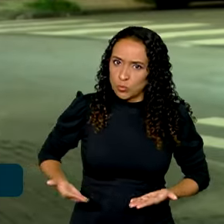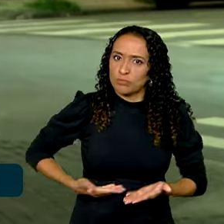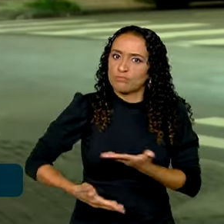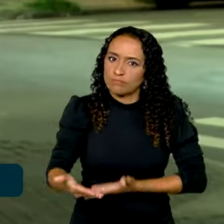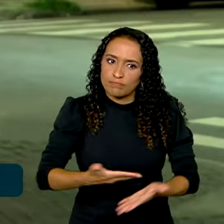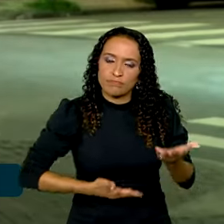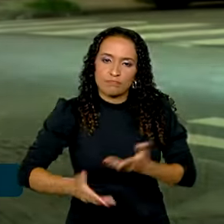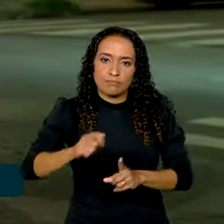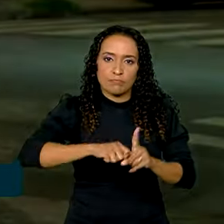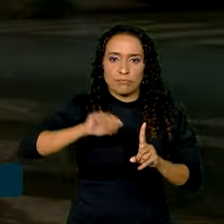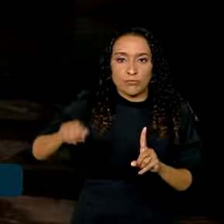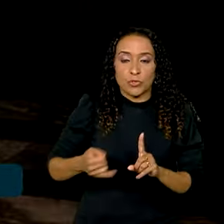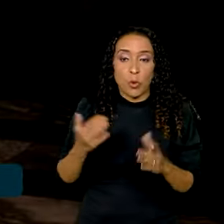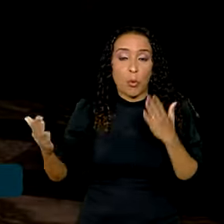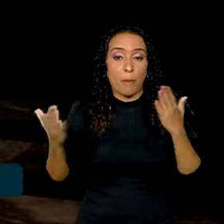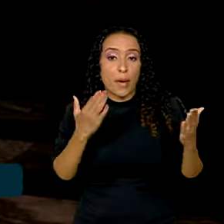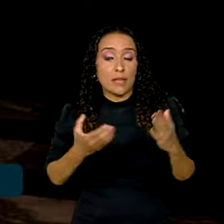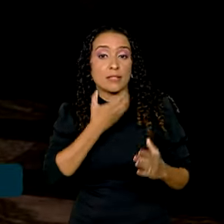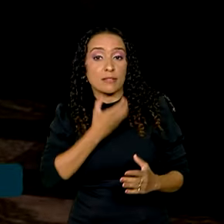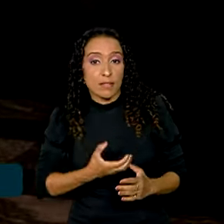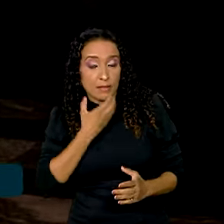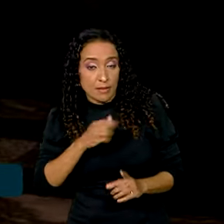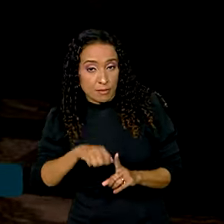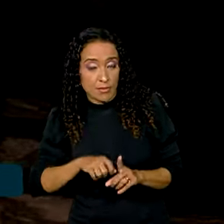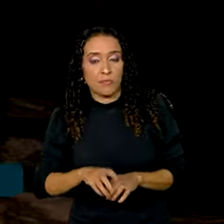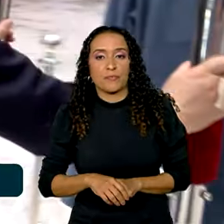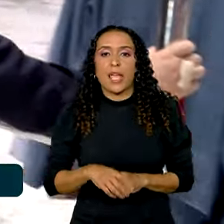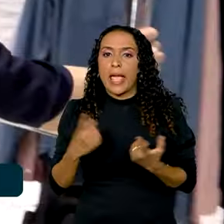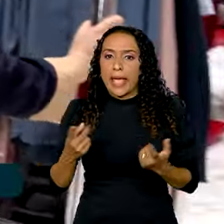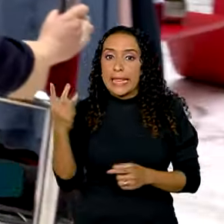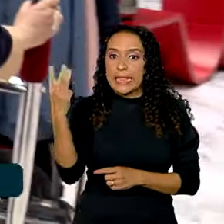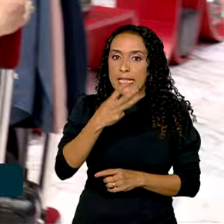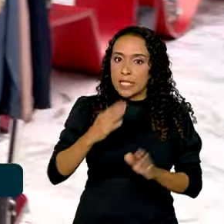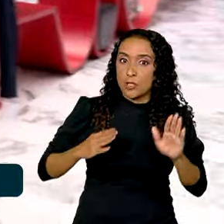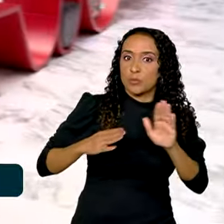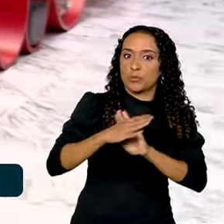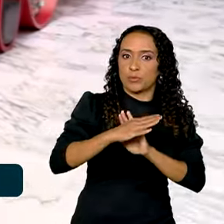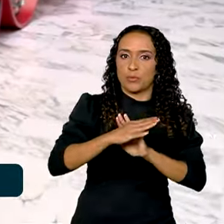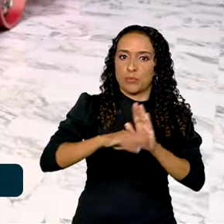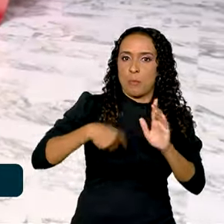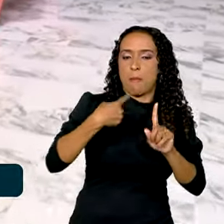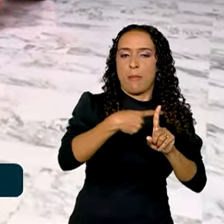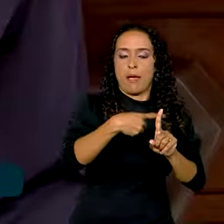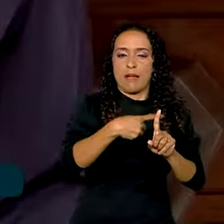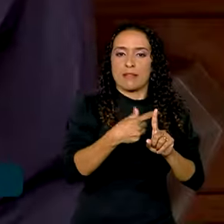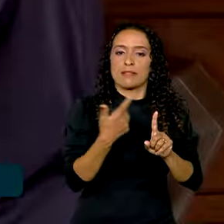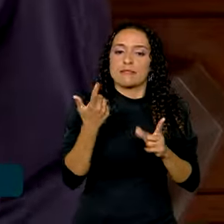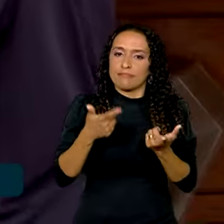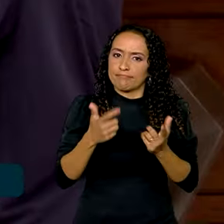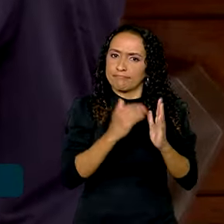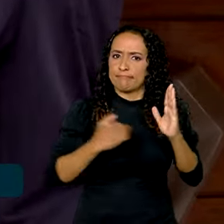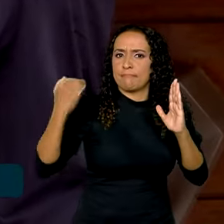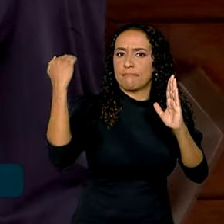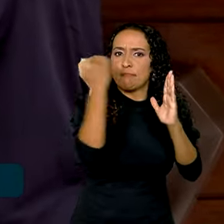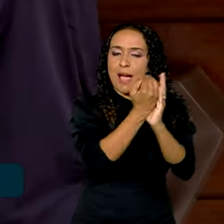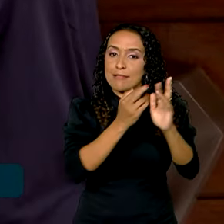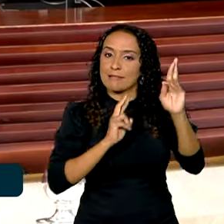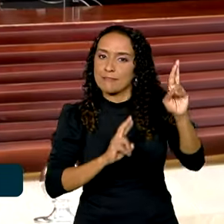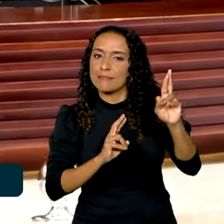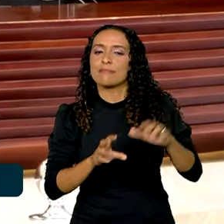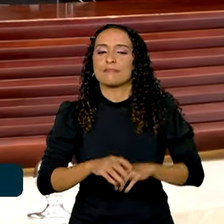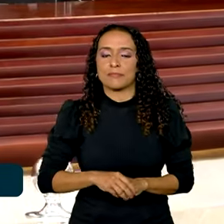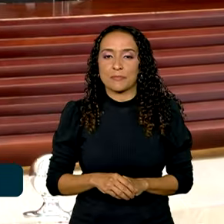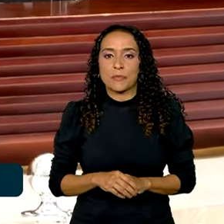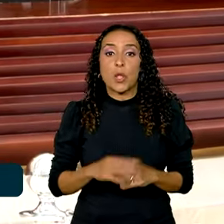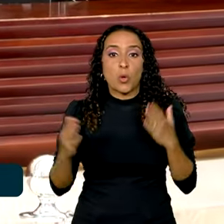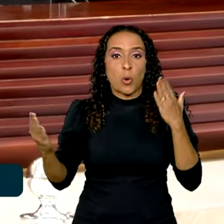em janeiro na comparação com dezembro. É a terceira alta seguida e, mais uma vez, vem bem acima das expectativas.